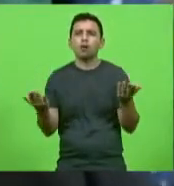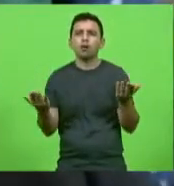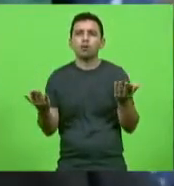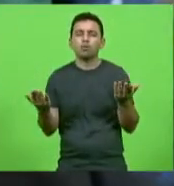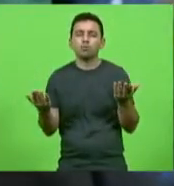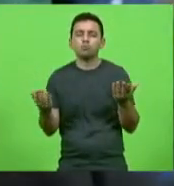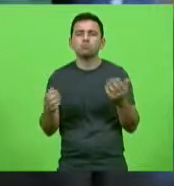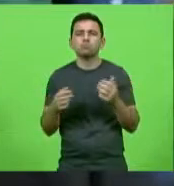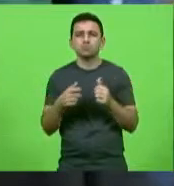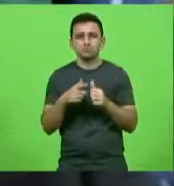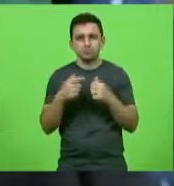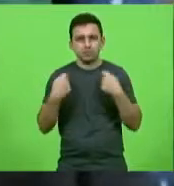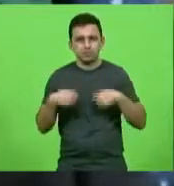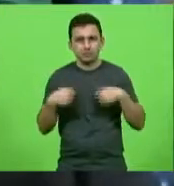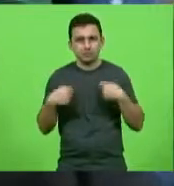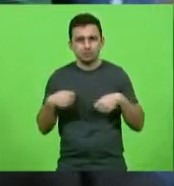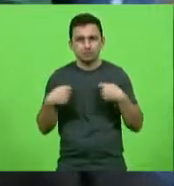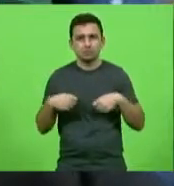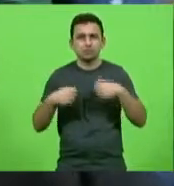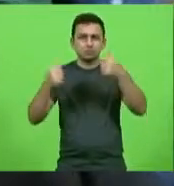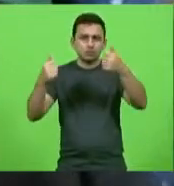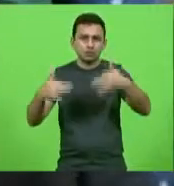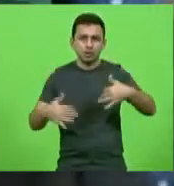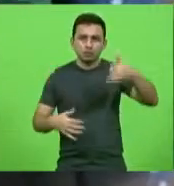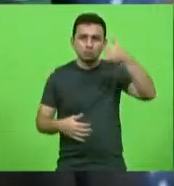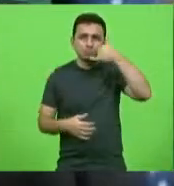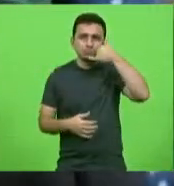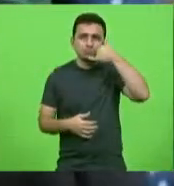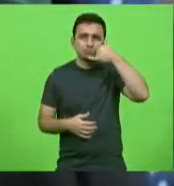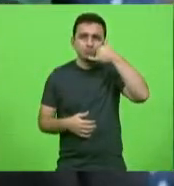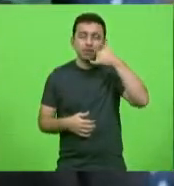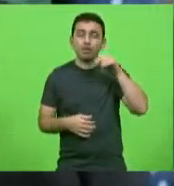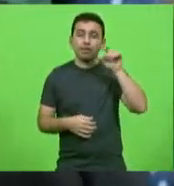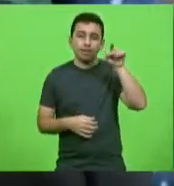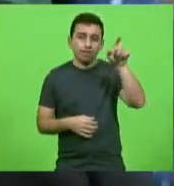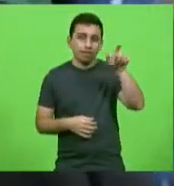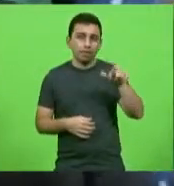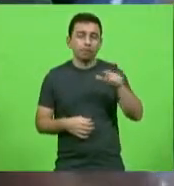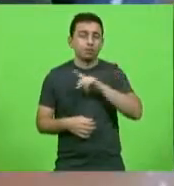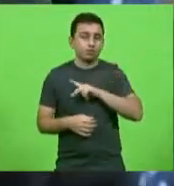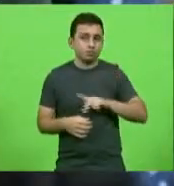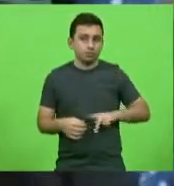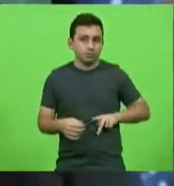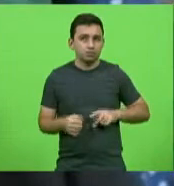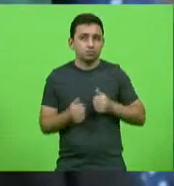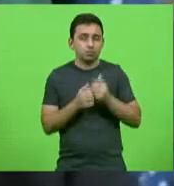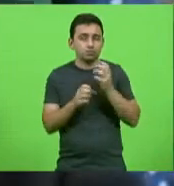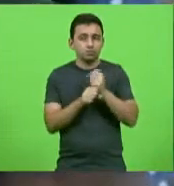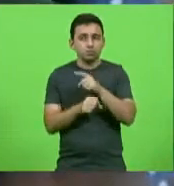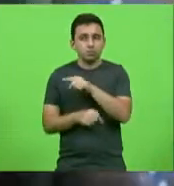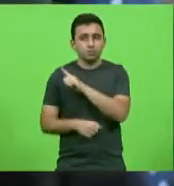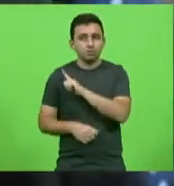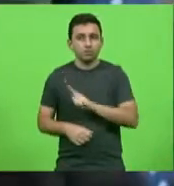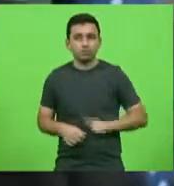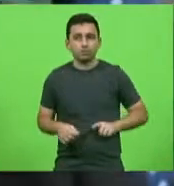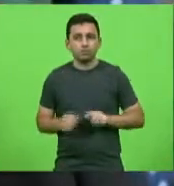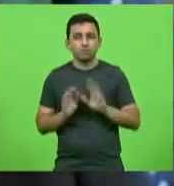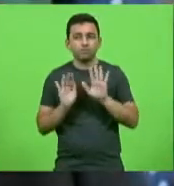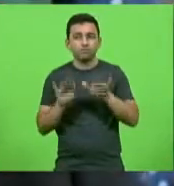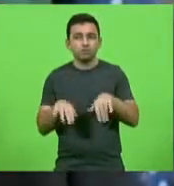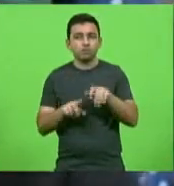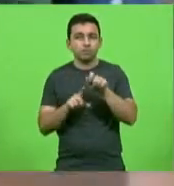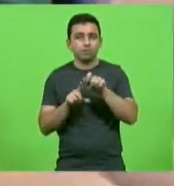inicialmente tratado na mencionada conversa telefônica havida entre ele, presidente do Tribunal de Justiça, e o governador do Estado, no final de